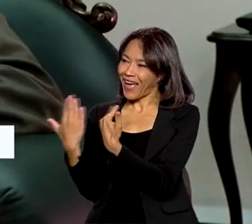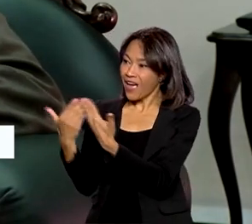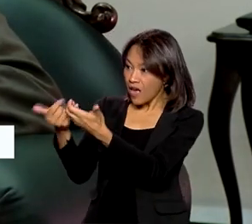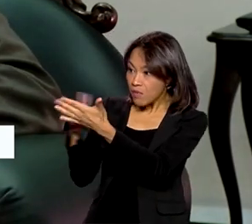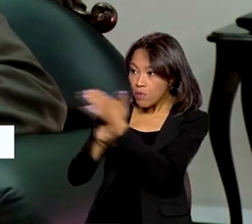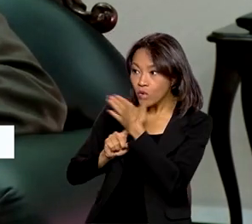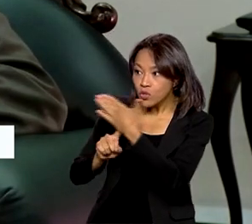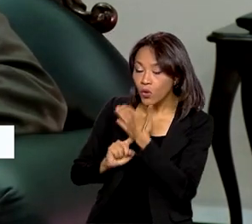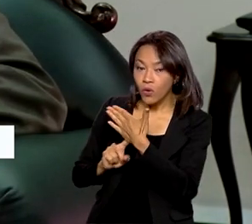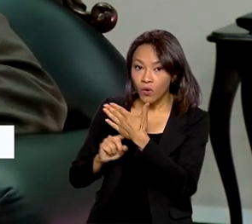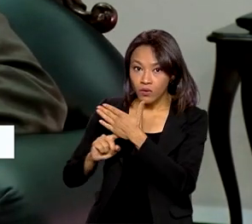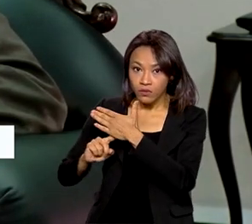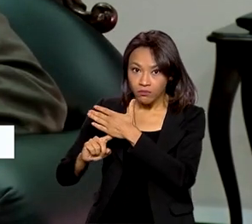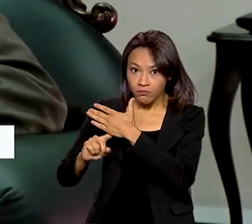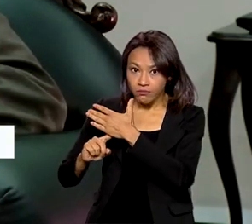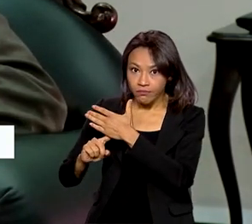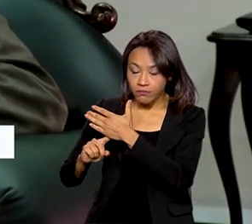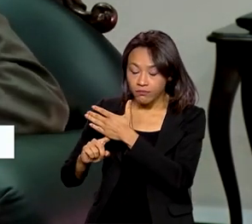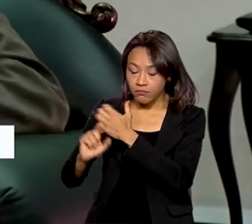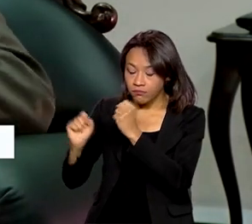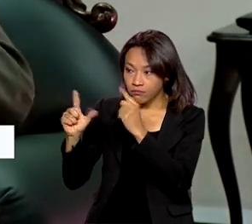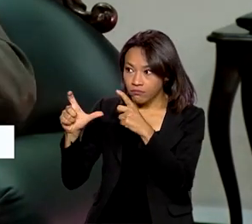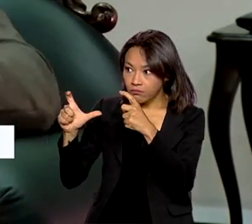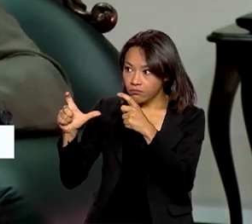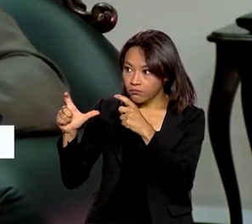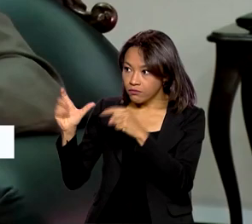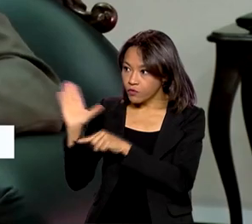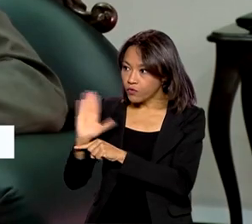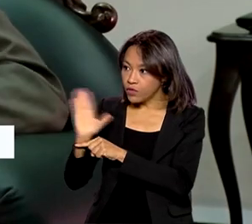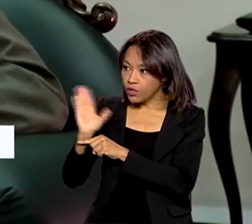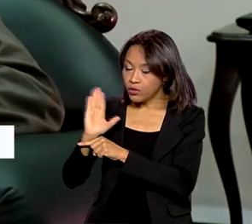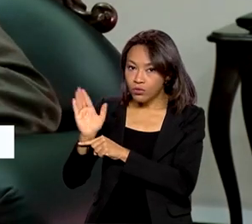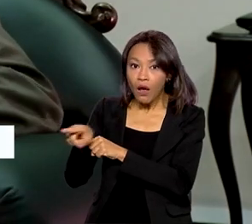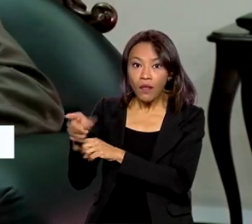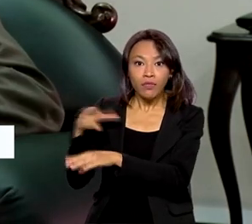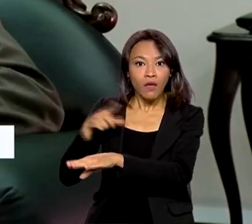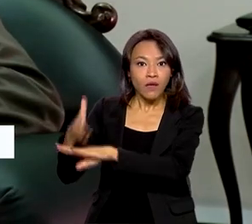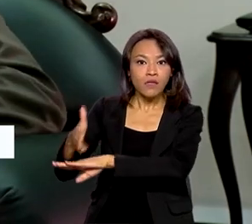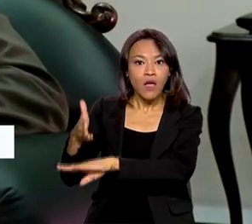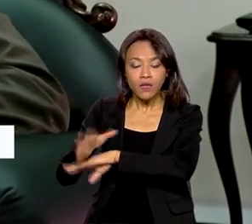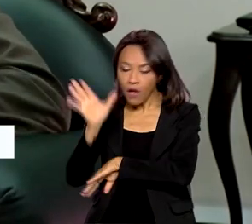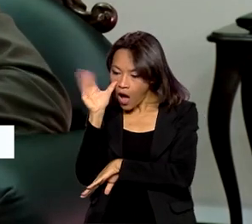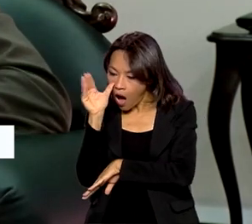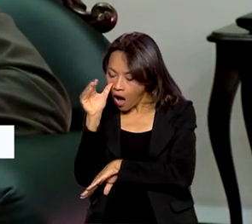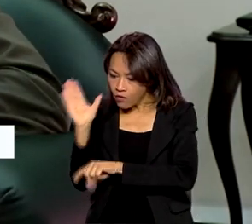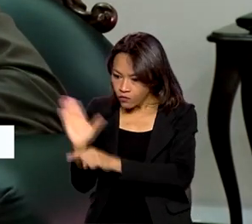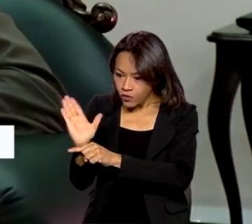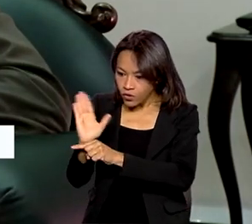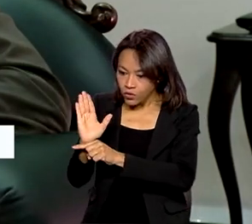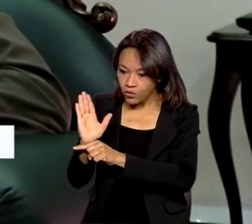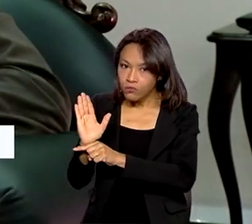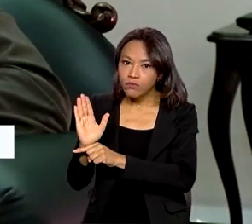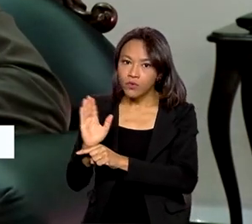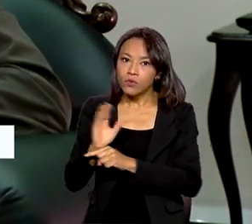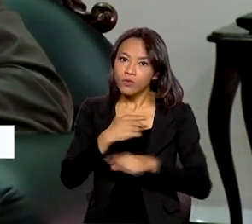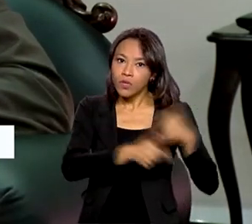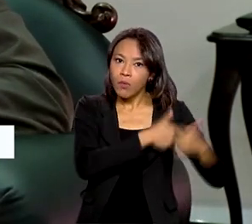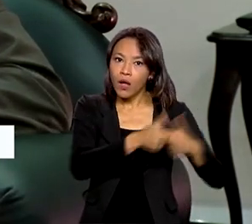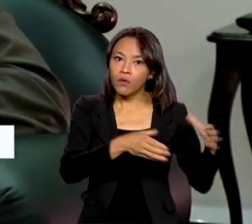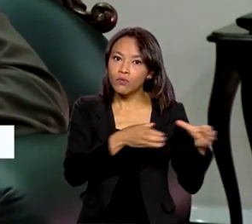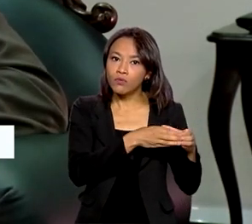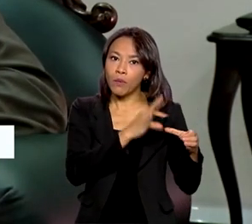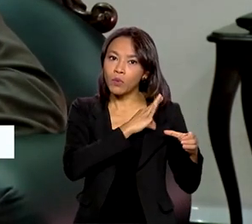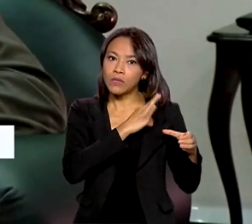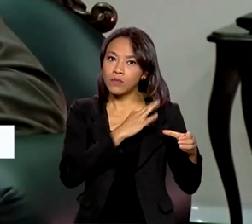mostrou algumas imagens que eu não fico às vezes a gente não tem acesso ela teve acesso a algumas imagens dessa operação não